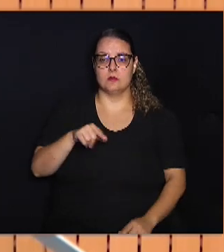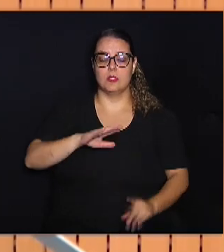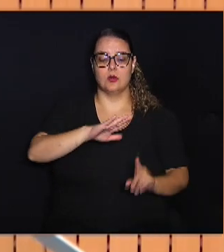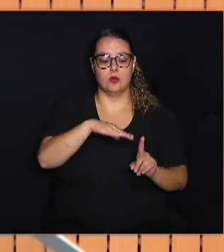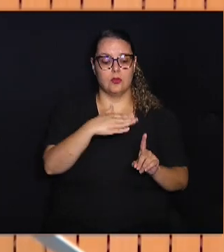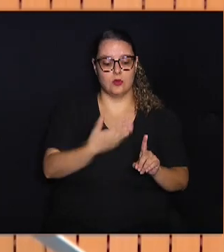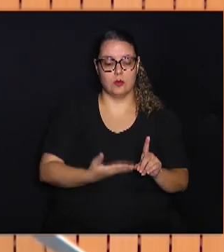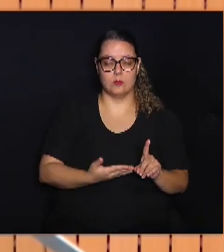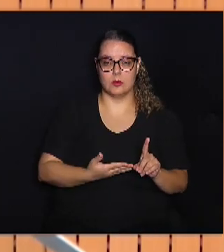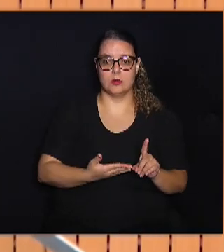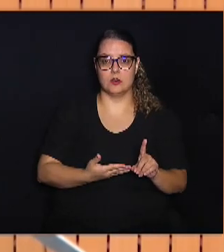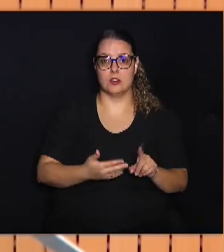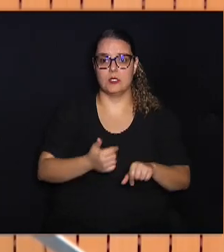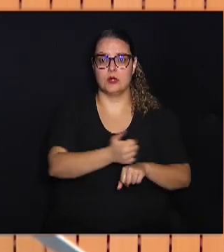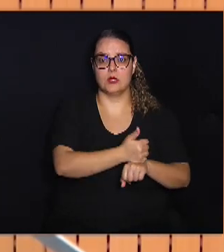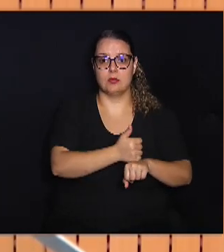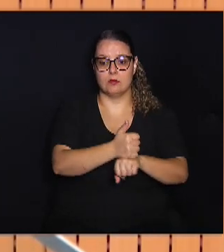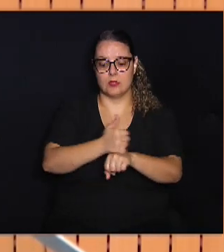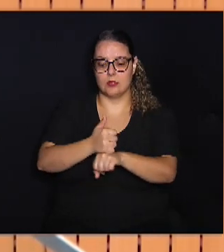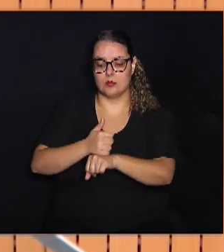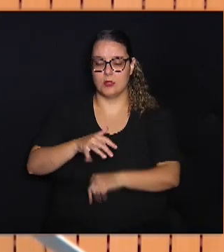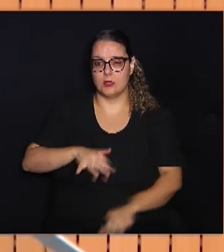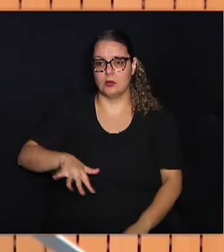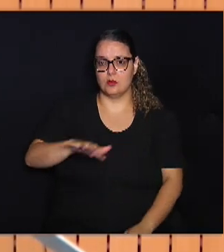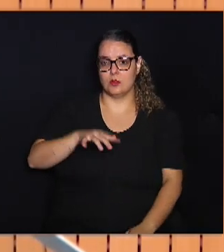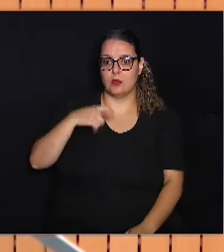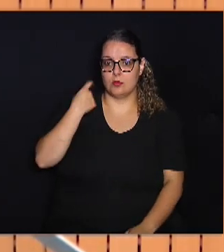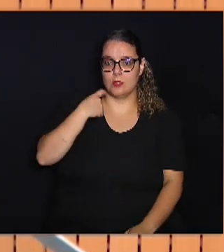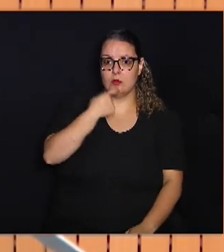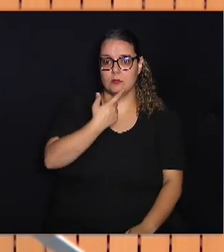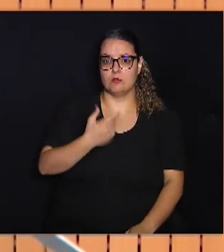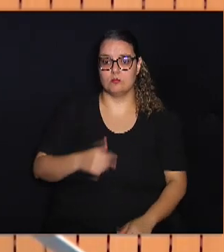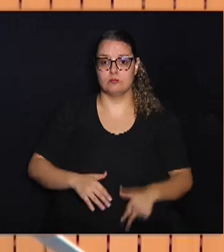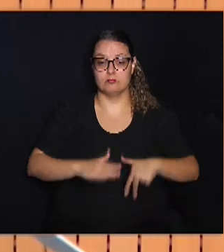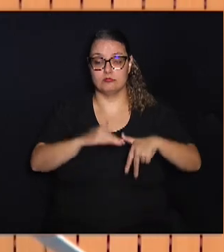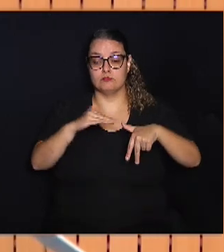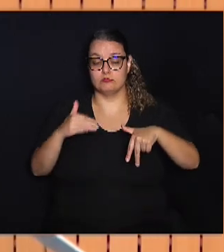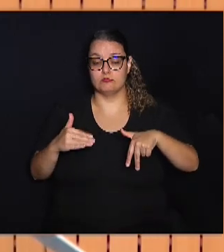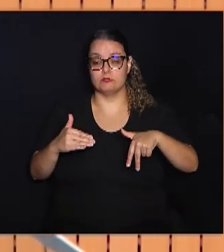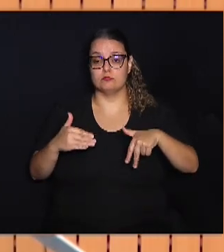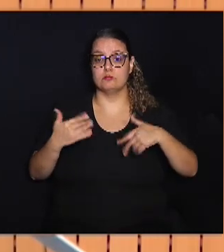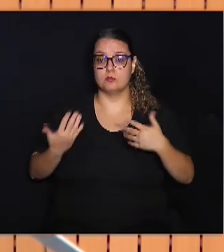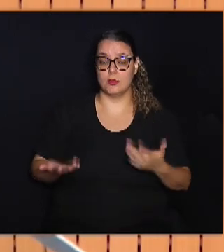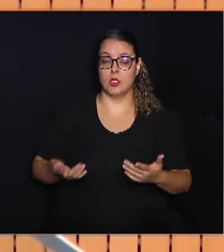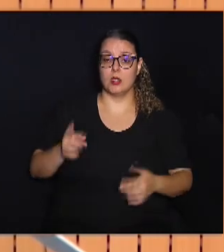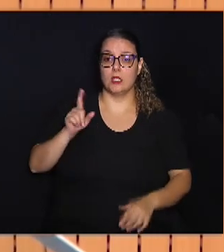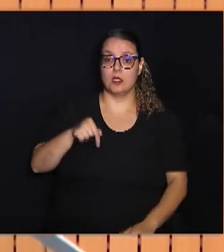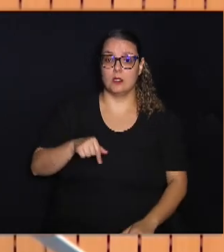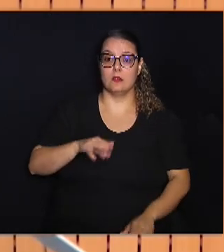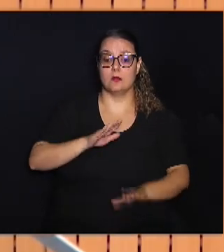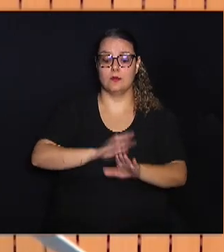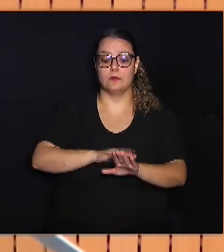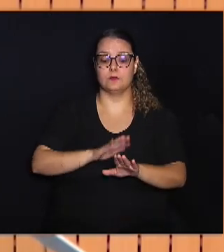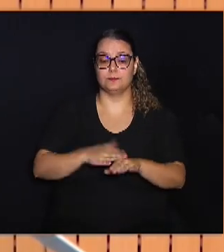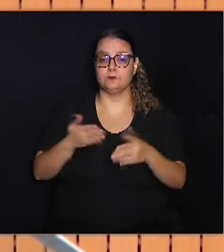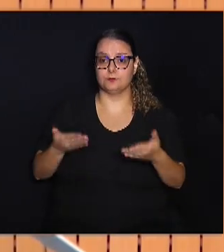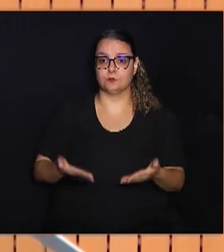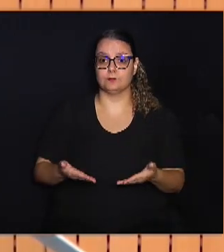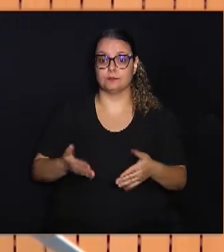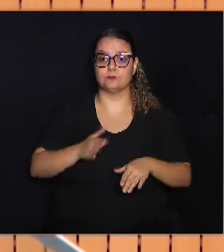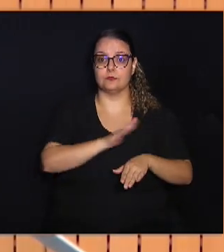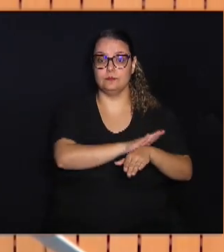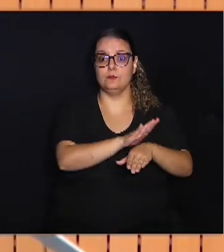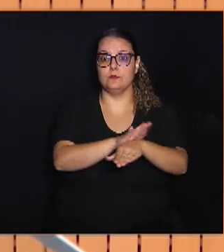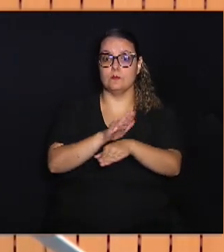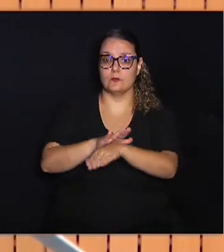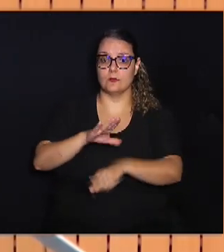homenagear profissionais da área da odontologia que se destacam e que, através da tua situação, têm ajudado Campinas